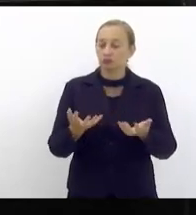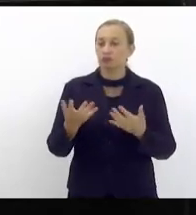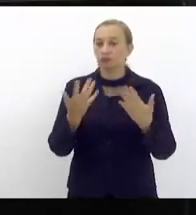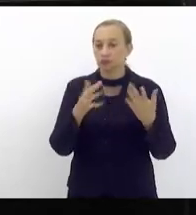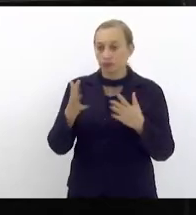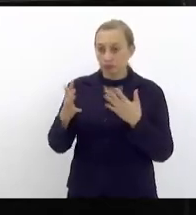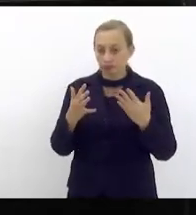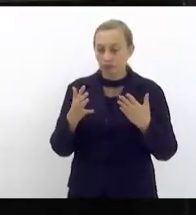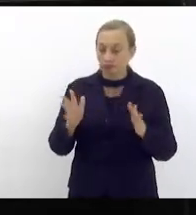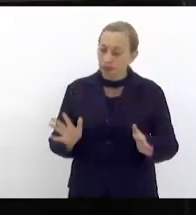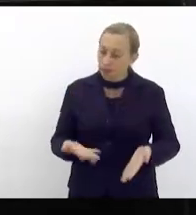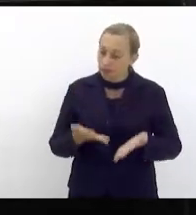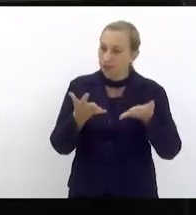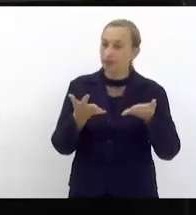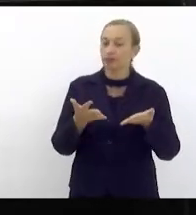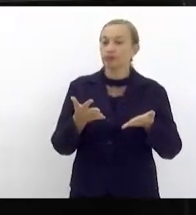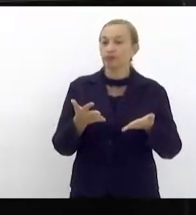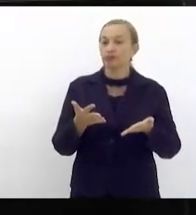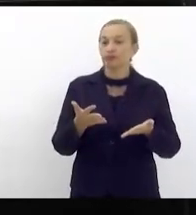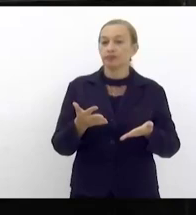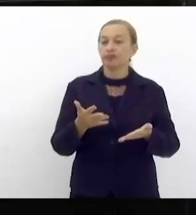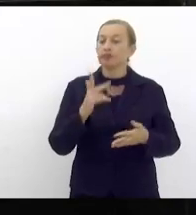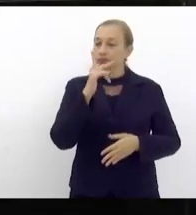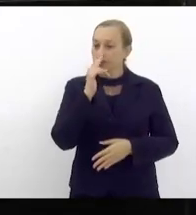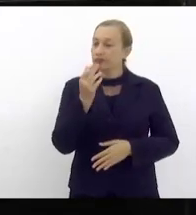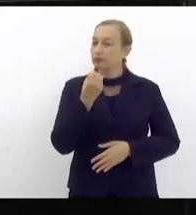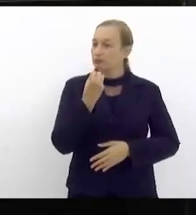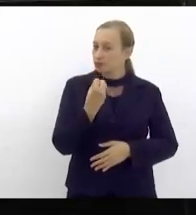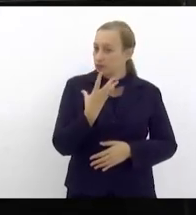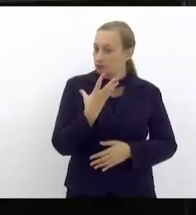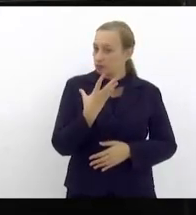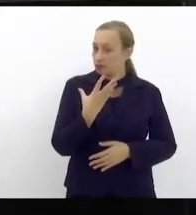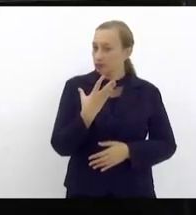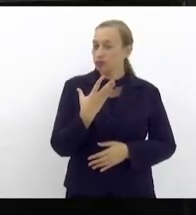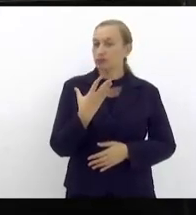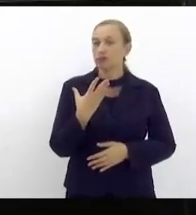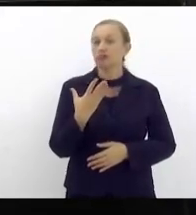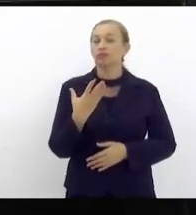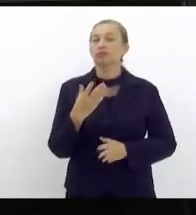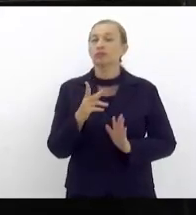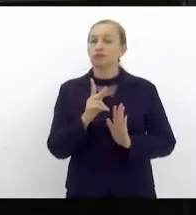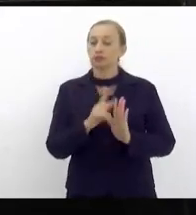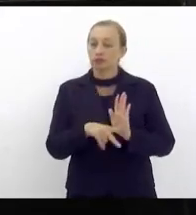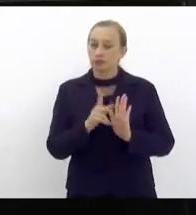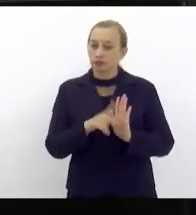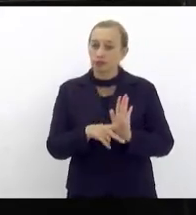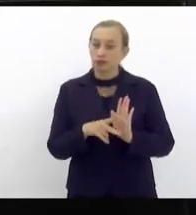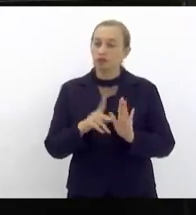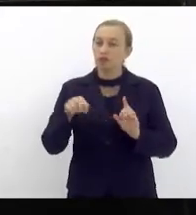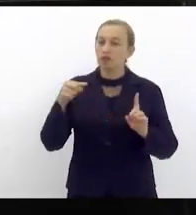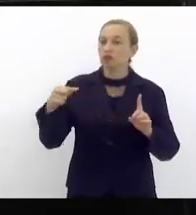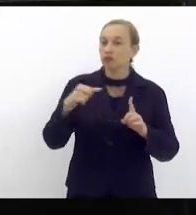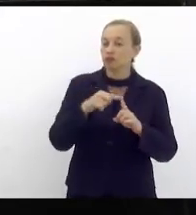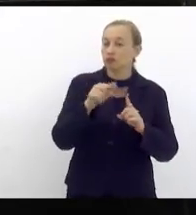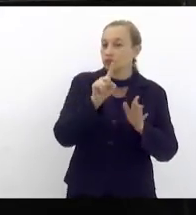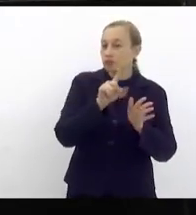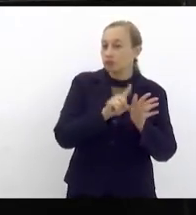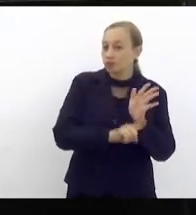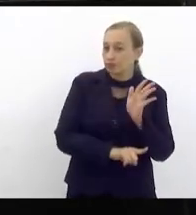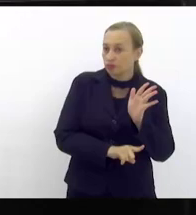a iniciativa que me parece muito bem intencionada do projeto o objetivo é diminuir